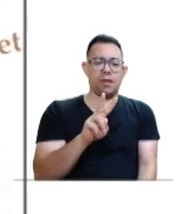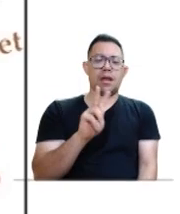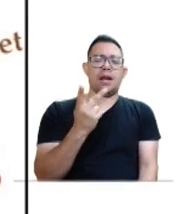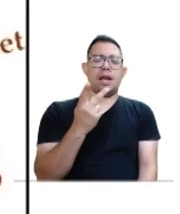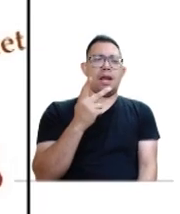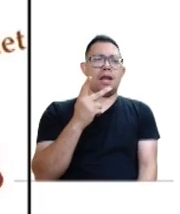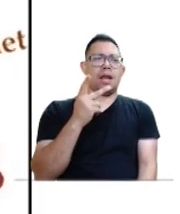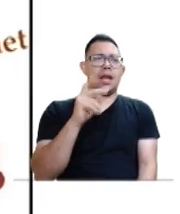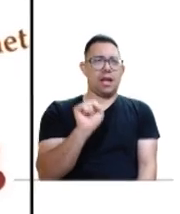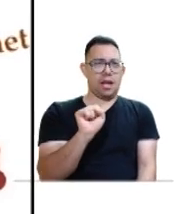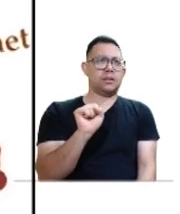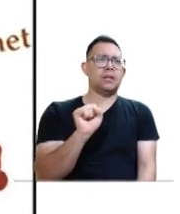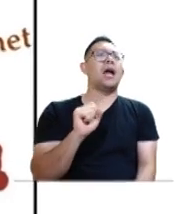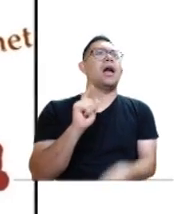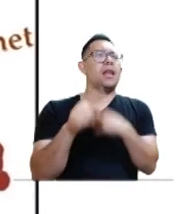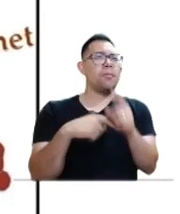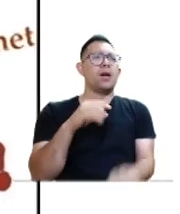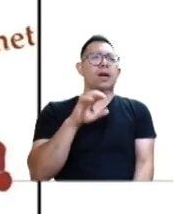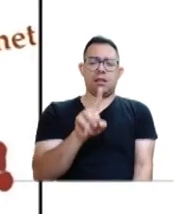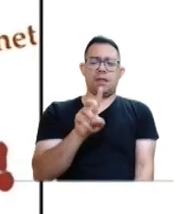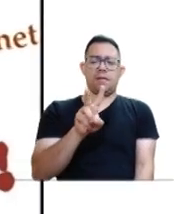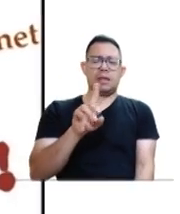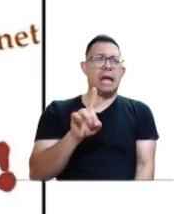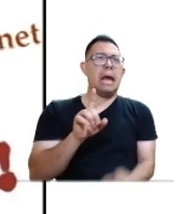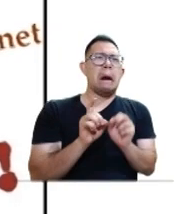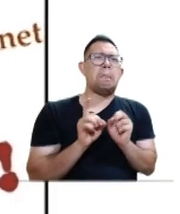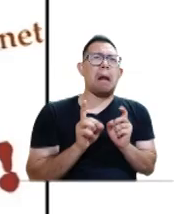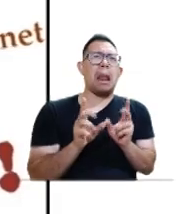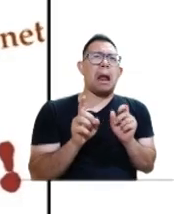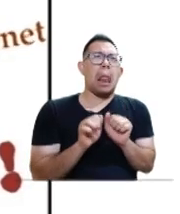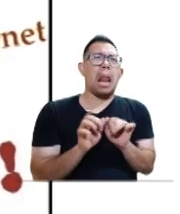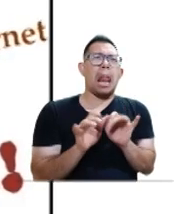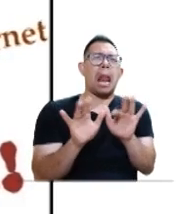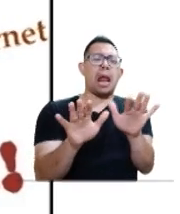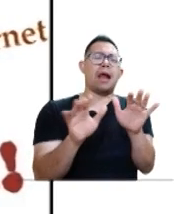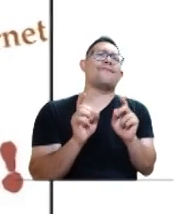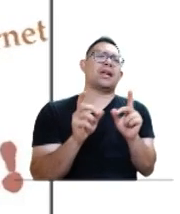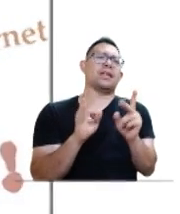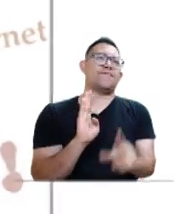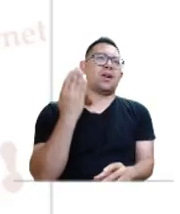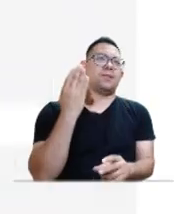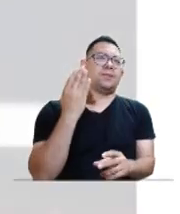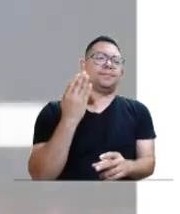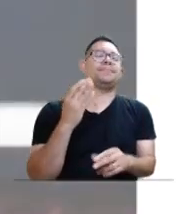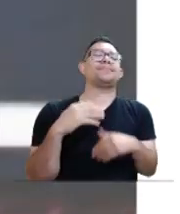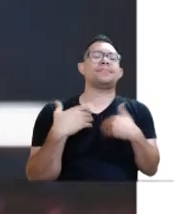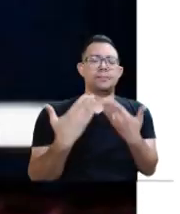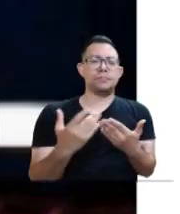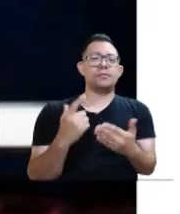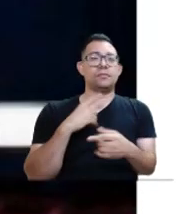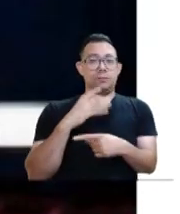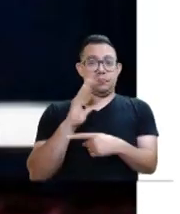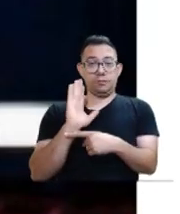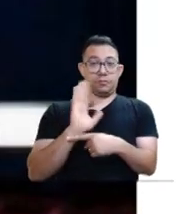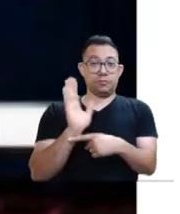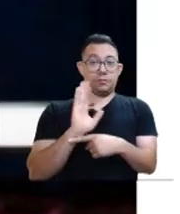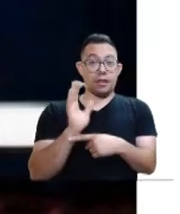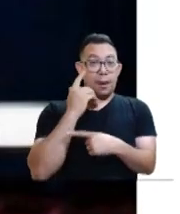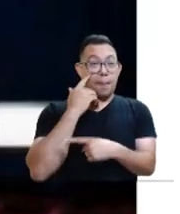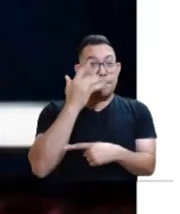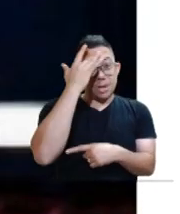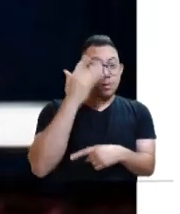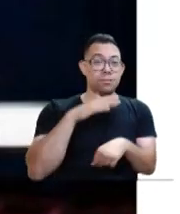e aumentou com os DVD, assumindo proporções imensas com o avanço da internet.